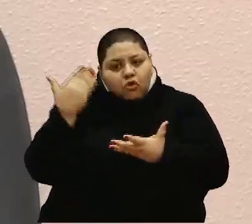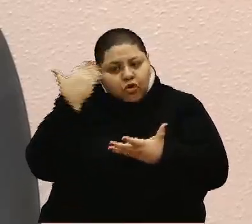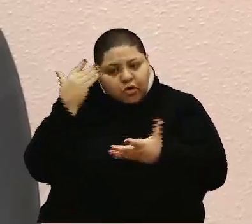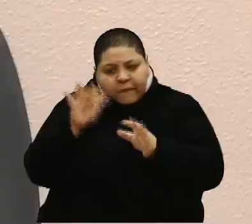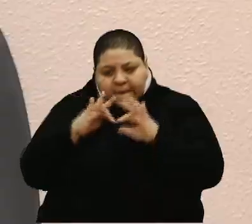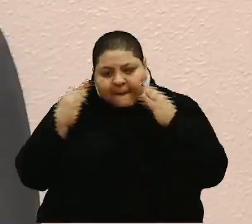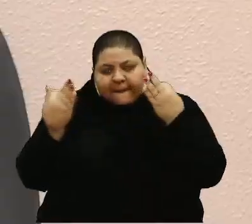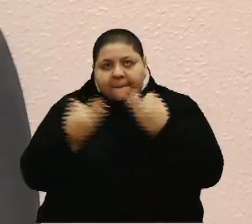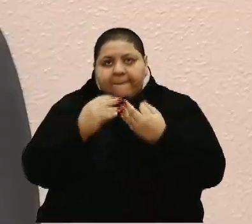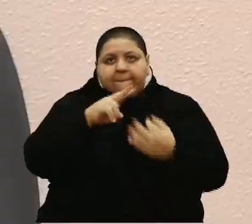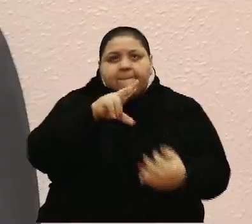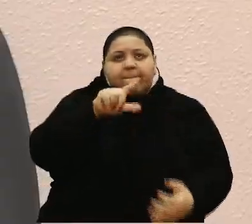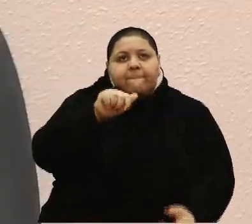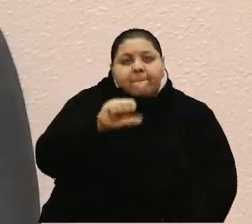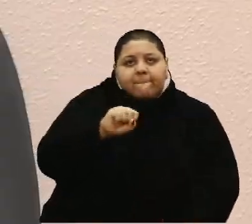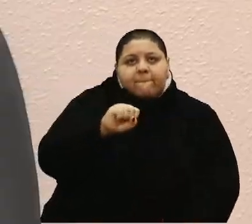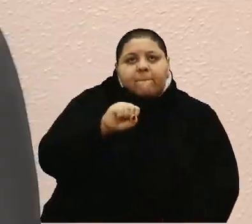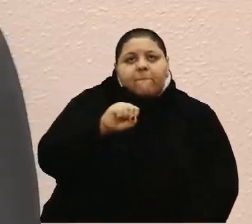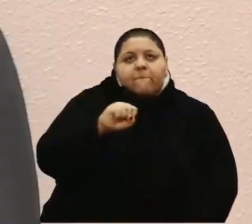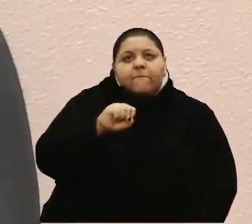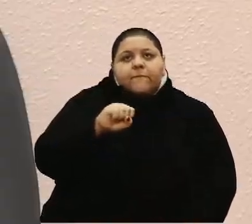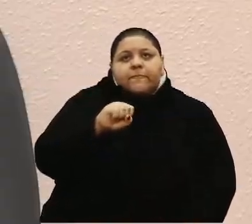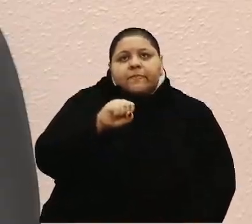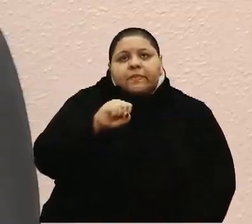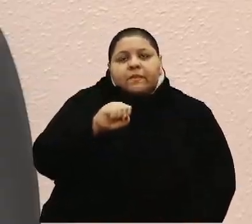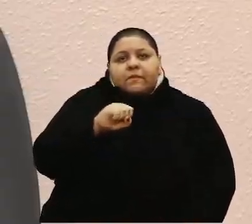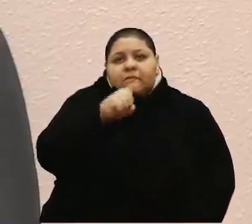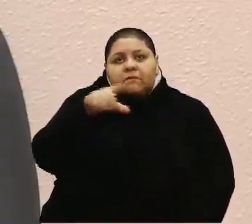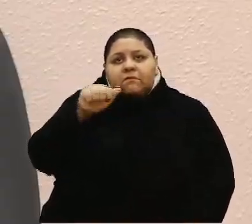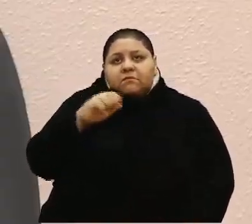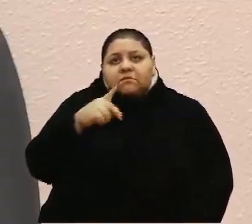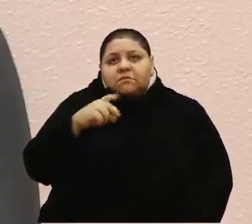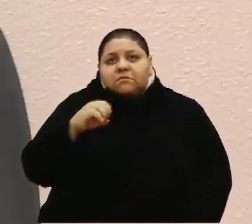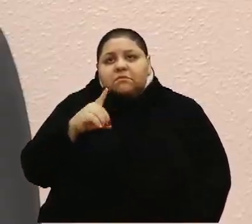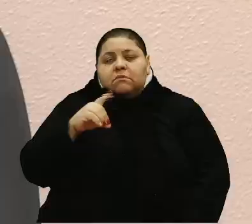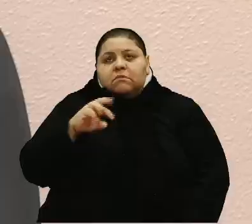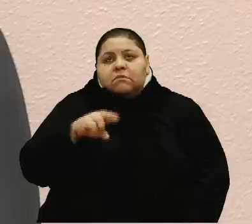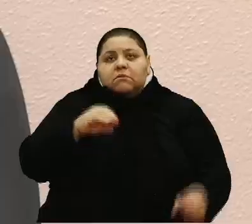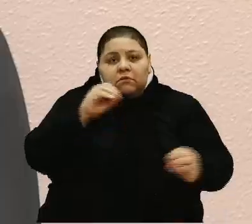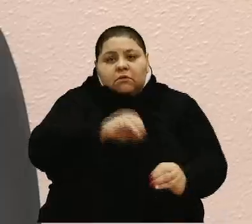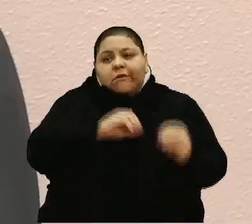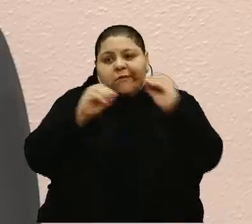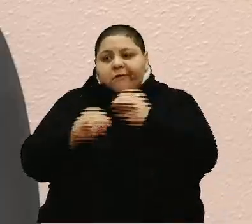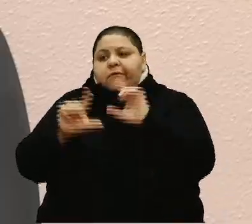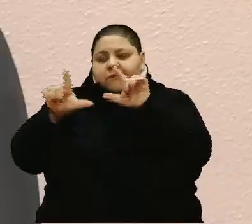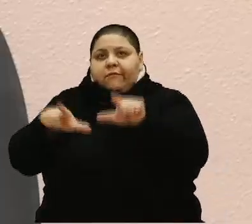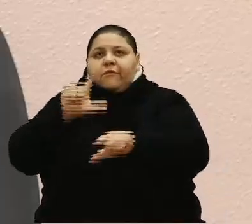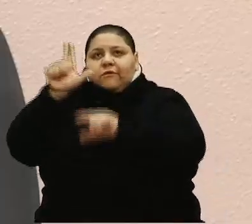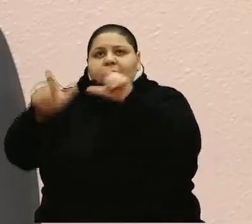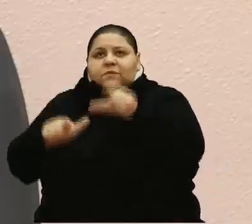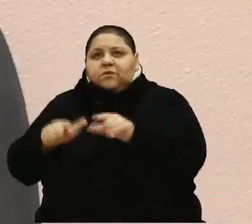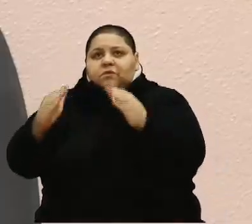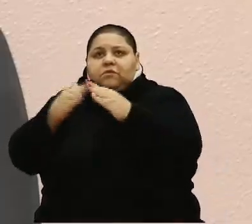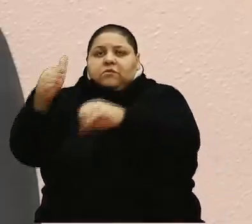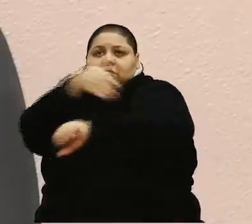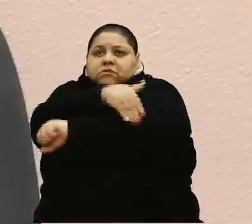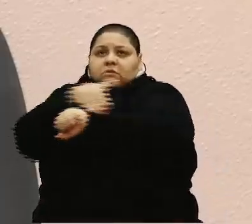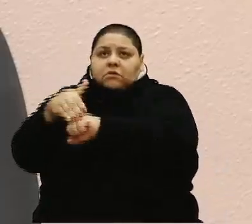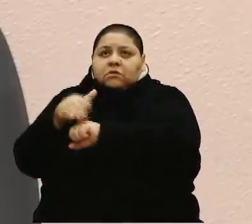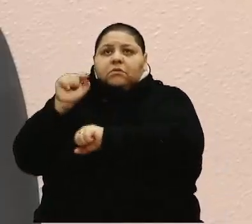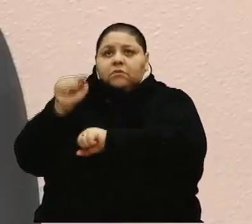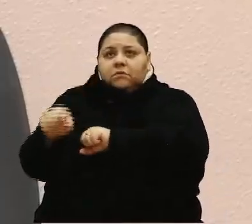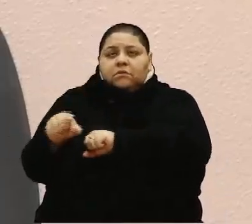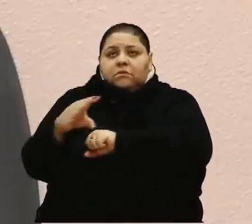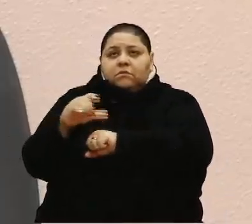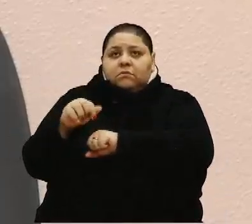famílias da Vila São Pedro foram pro mesmo local que fica as pessoas em situação de rua. Elas foram levadas para